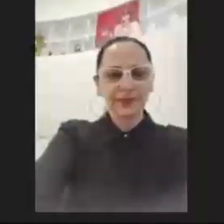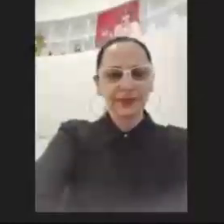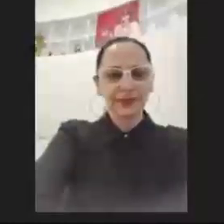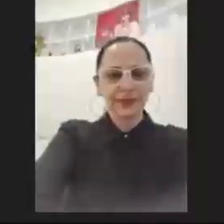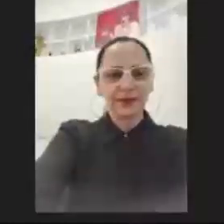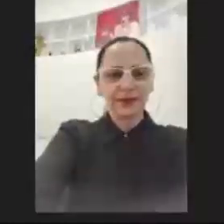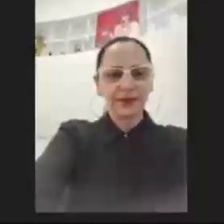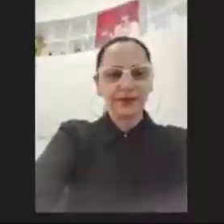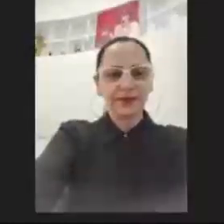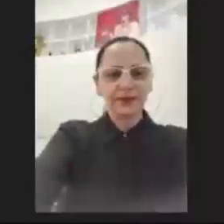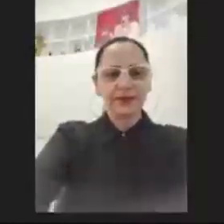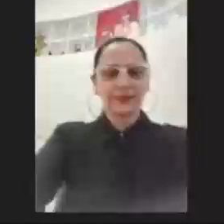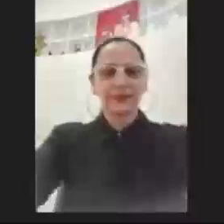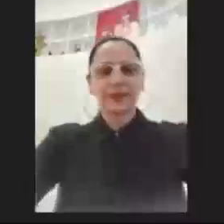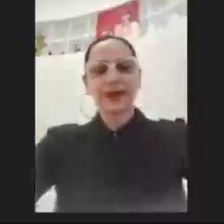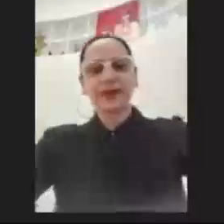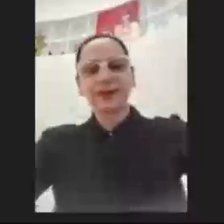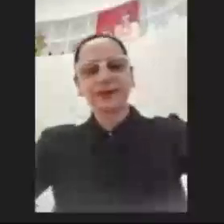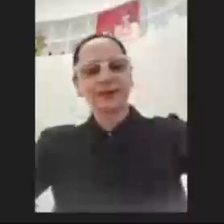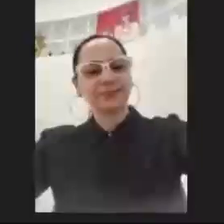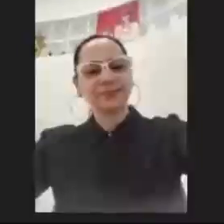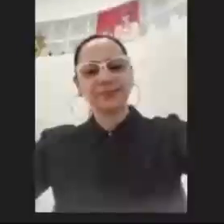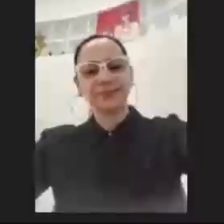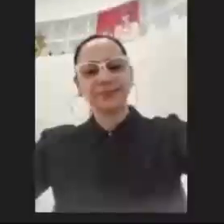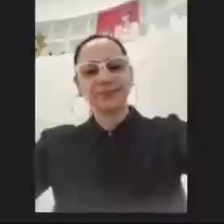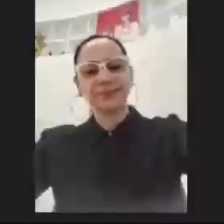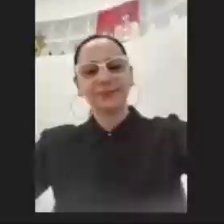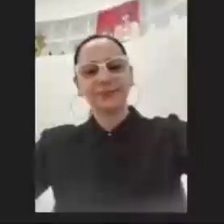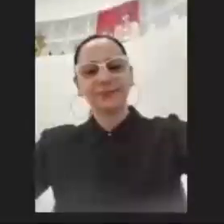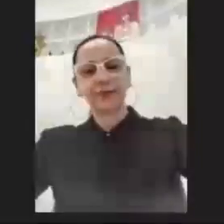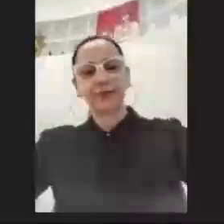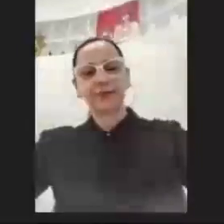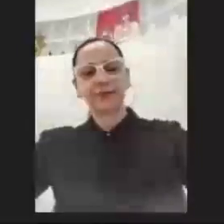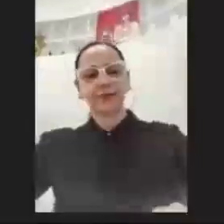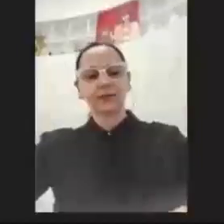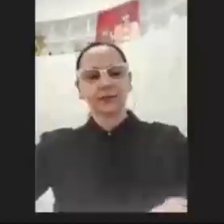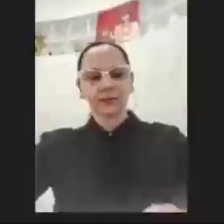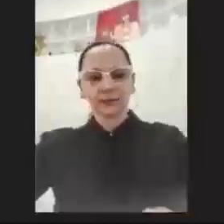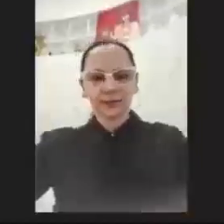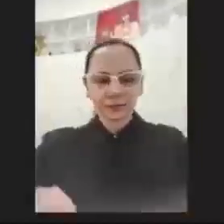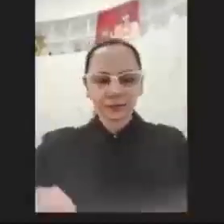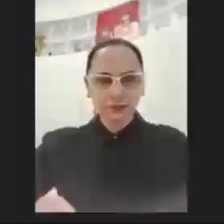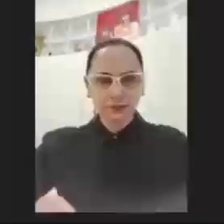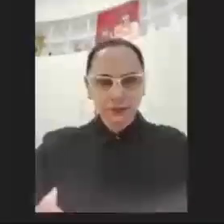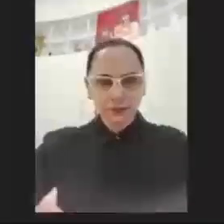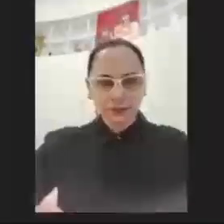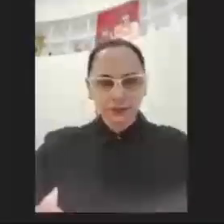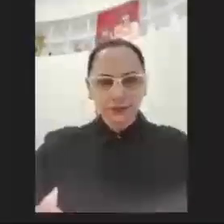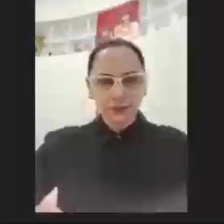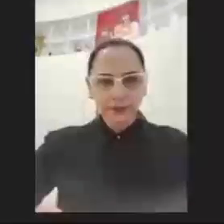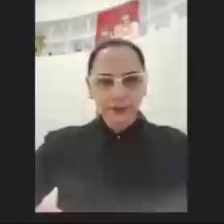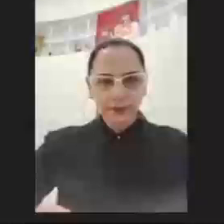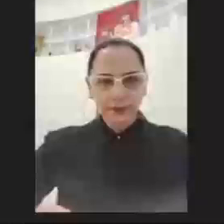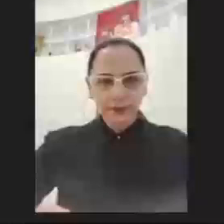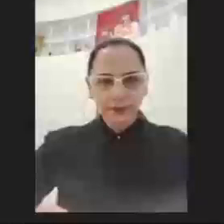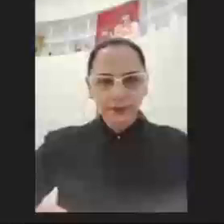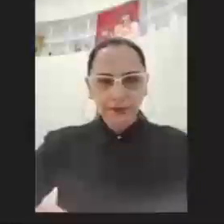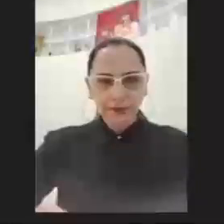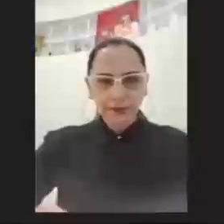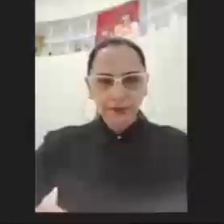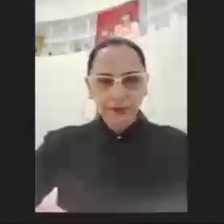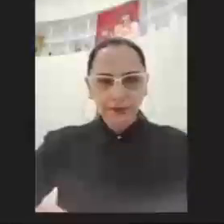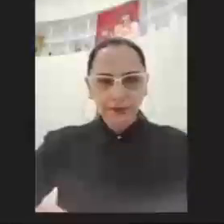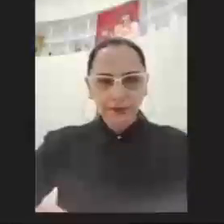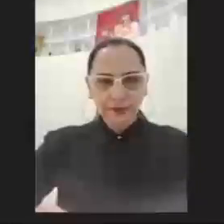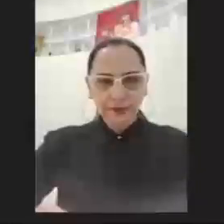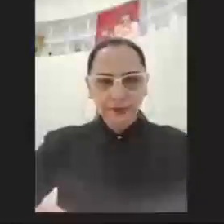a gente acabou não avançando e que eles iam abordar, eu entendo que alguns tópicos mais específicos, e aí eu queria que tu aproveitasse esse